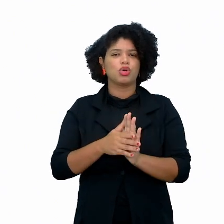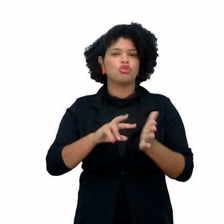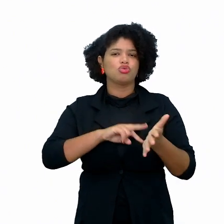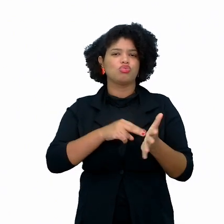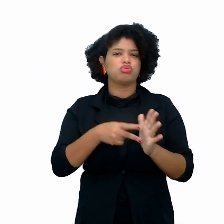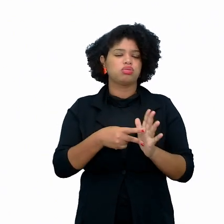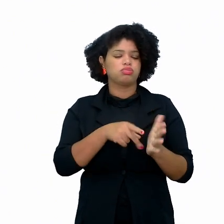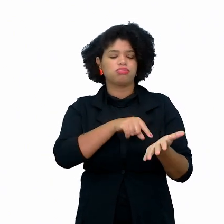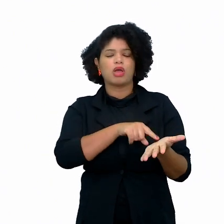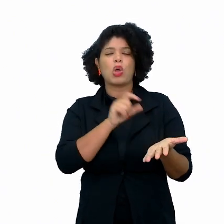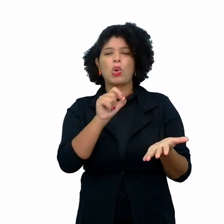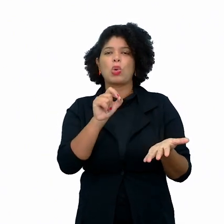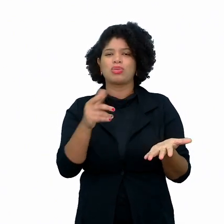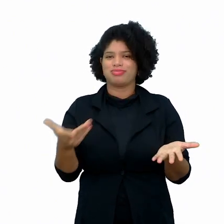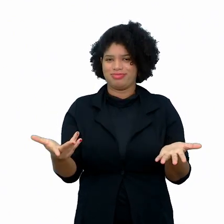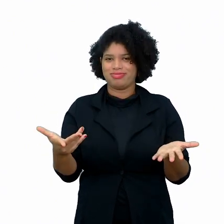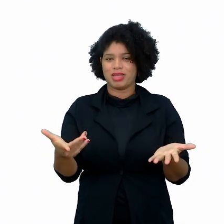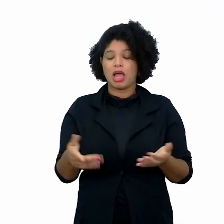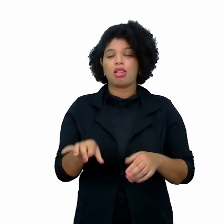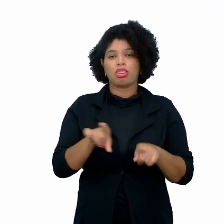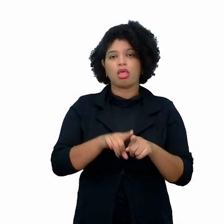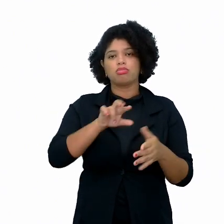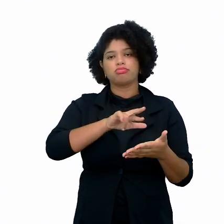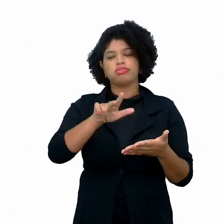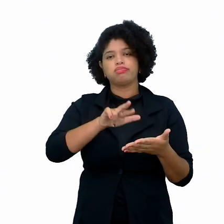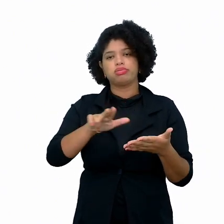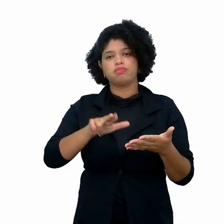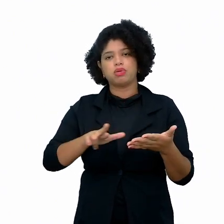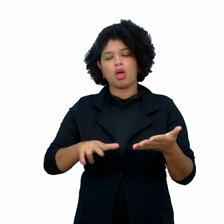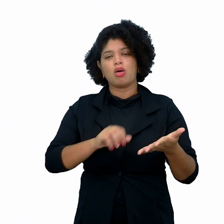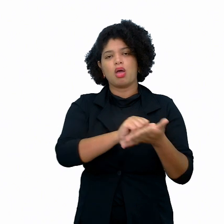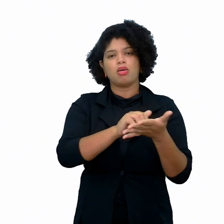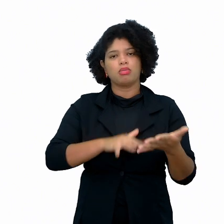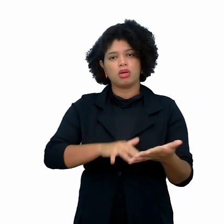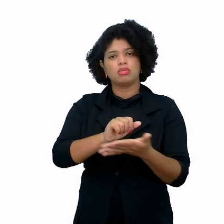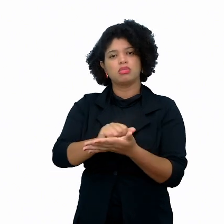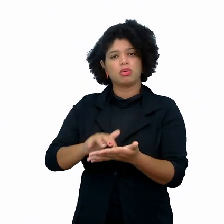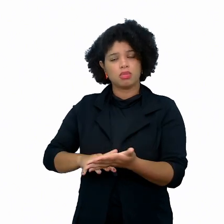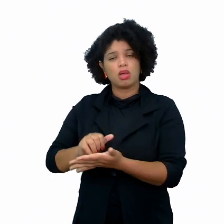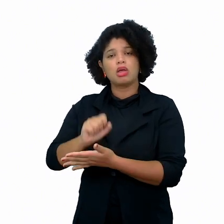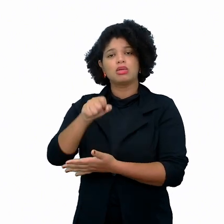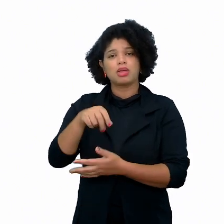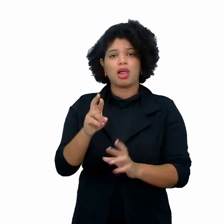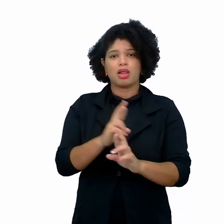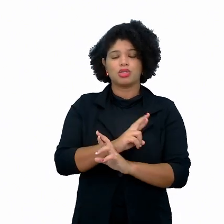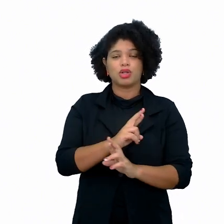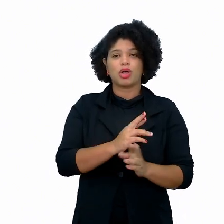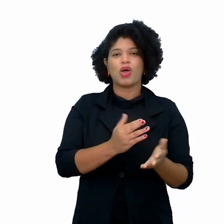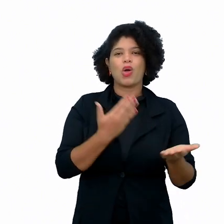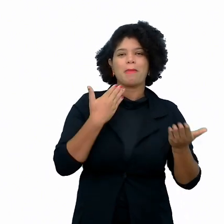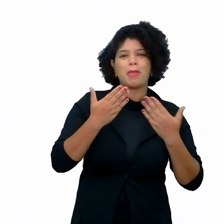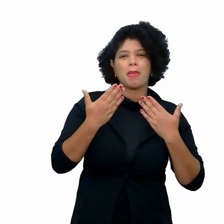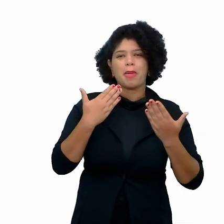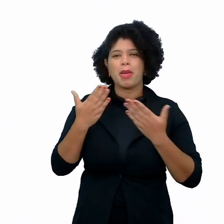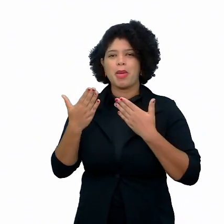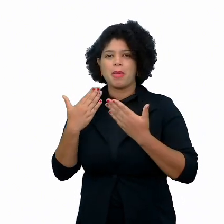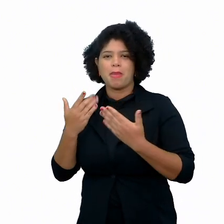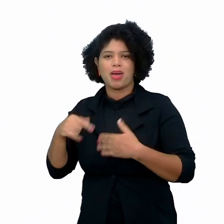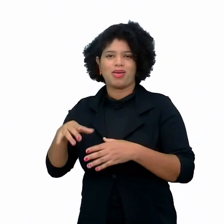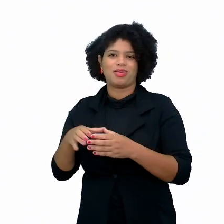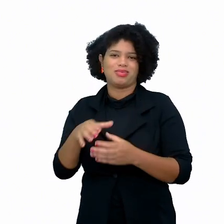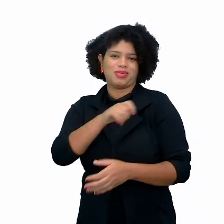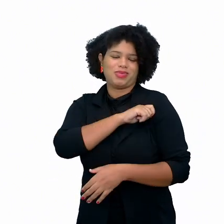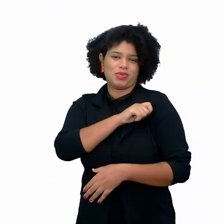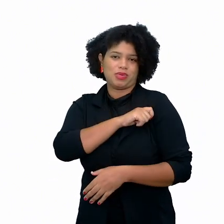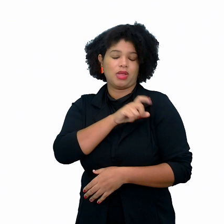uma palavra. As demais atividades vão se relacionar com essa conversa inicial. Então, por isso,